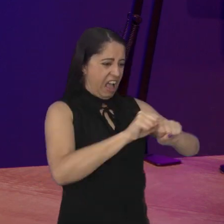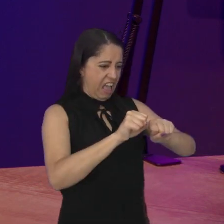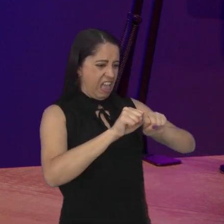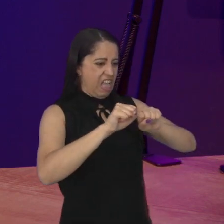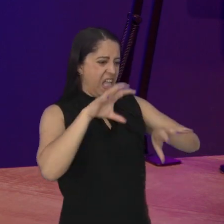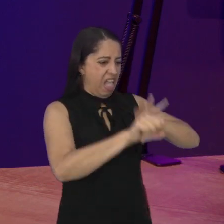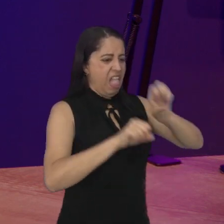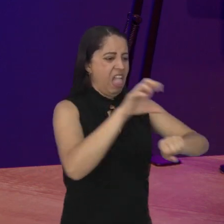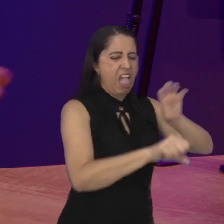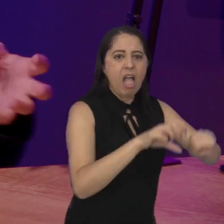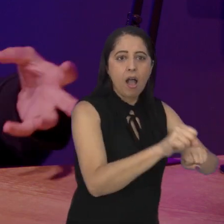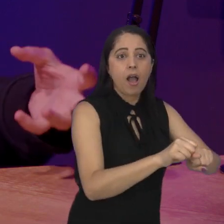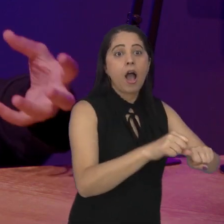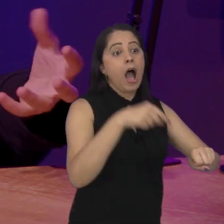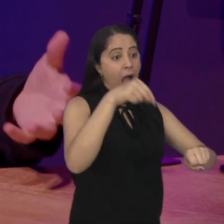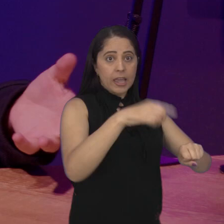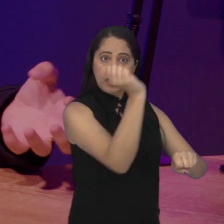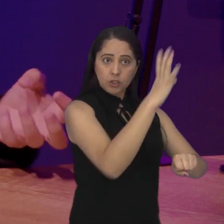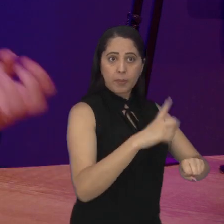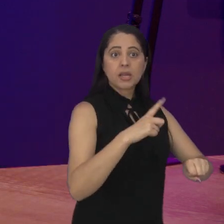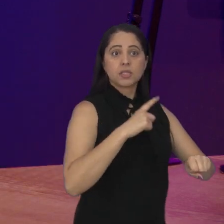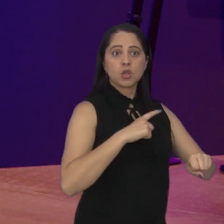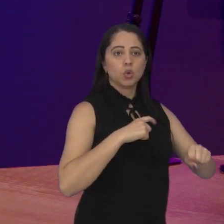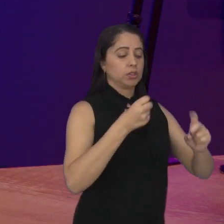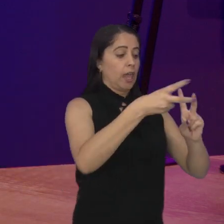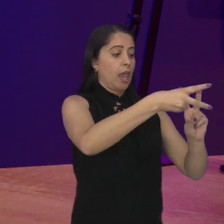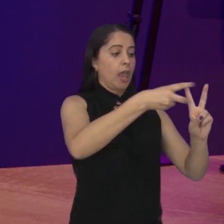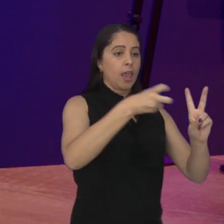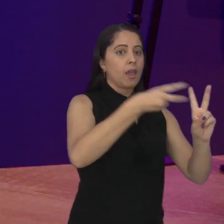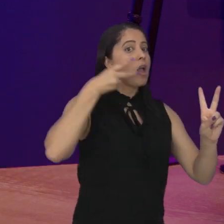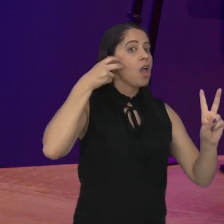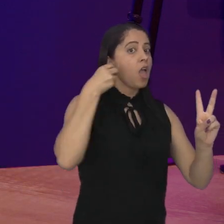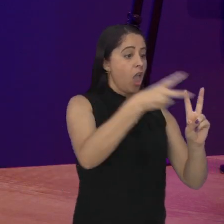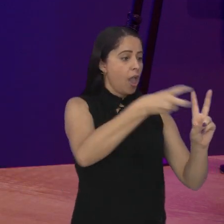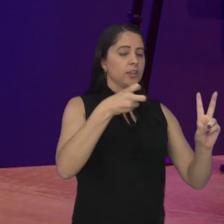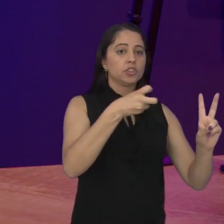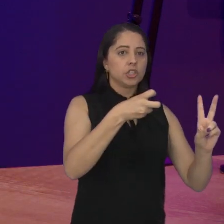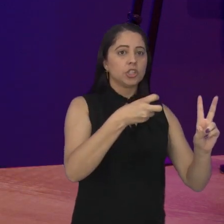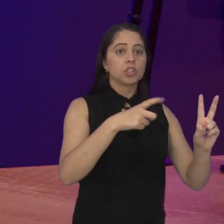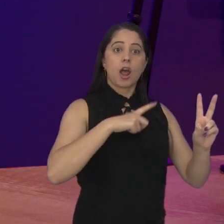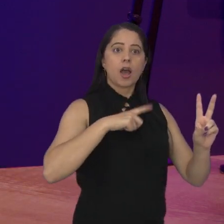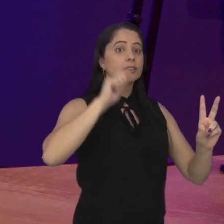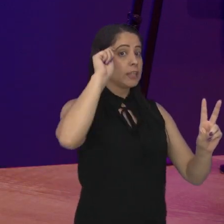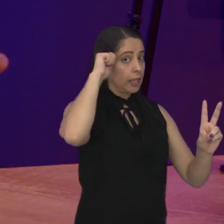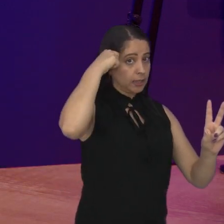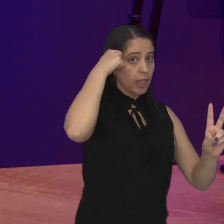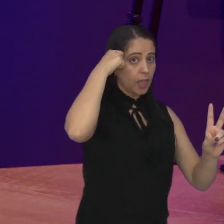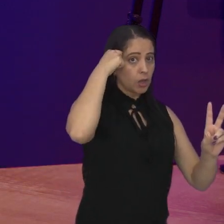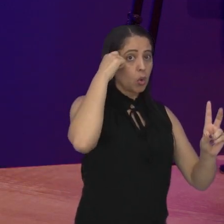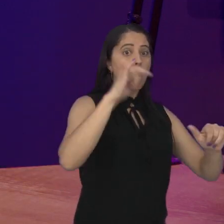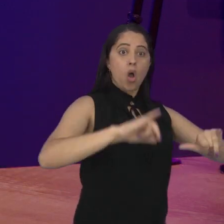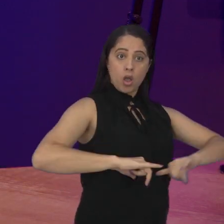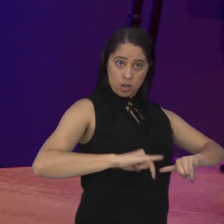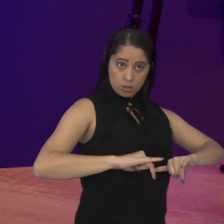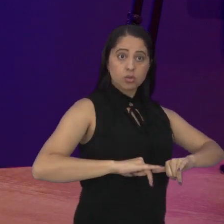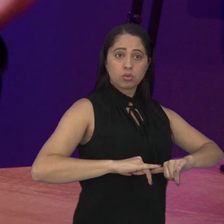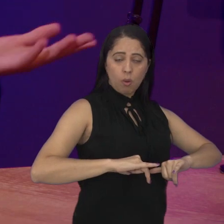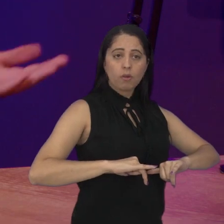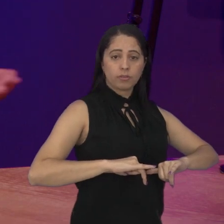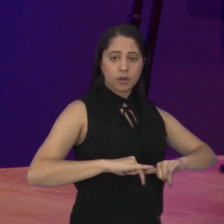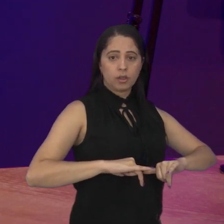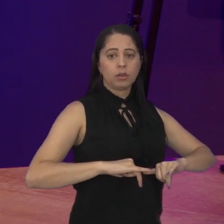os povos indígenas, a gente tem os negros que foram trazidos para cá e abandonados também, e os opressores. E